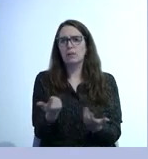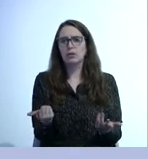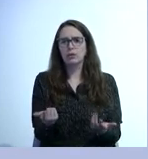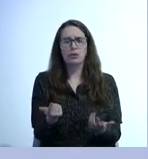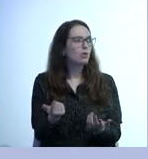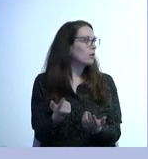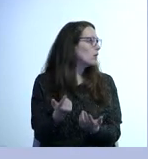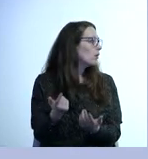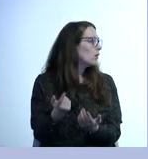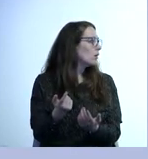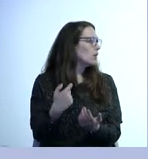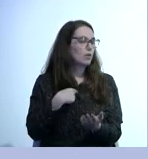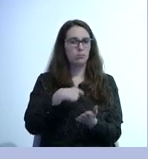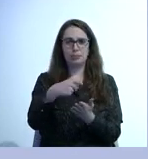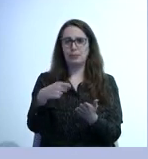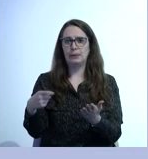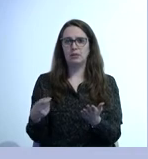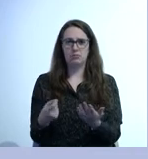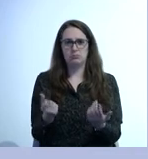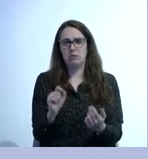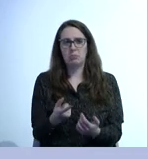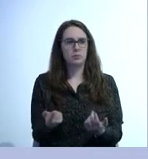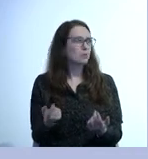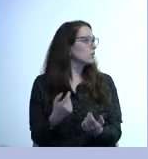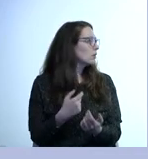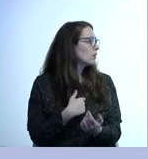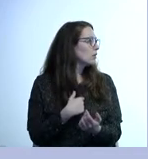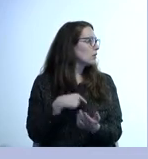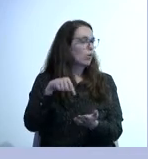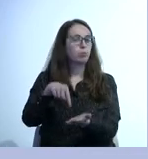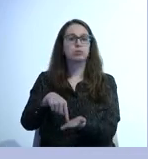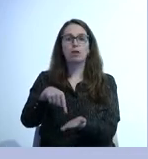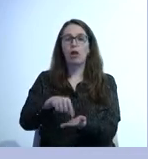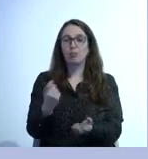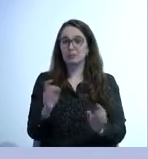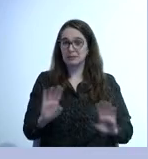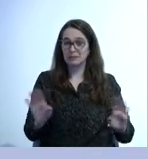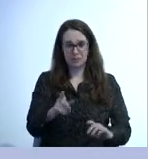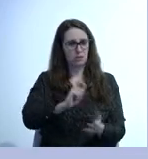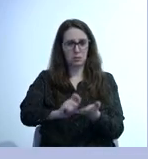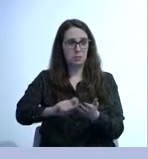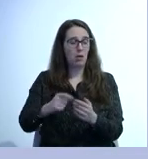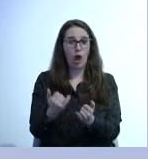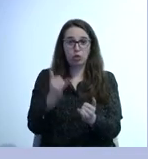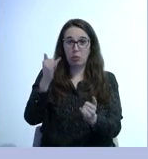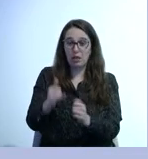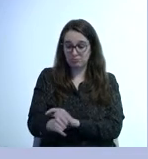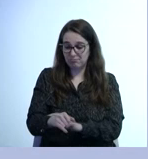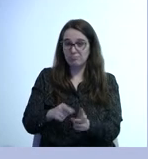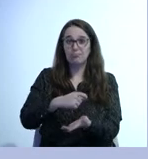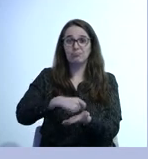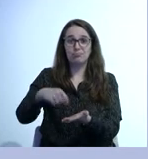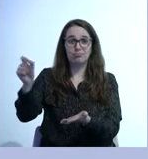cada esquiço faz-se num segundo. Não é preciso carregar em botão nenhum, ele sai e é possível pôr